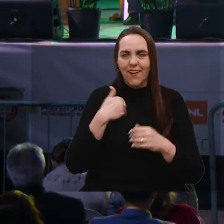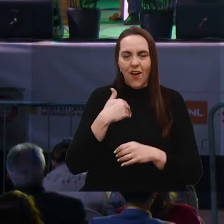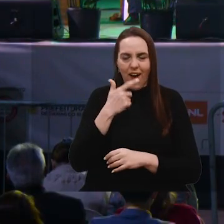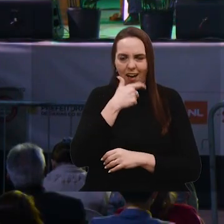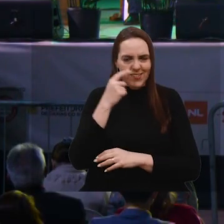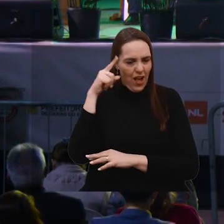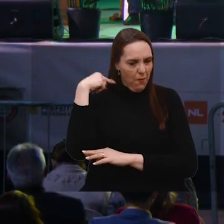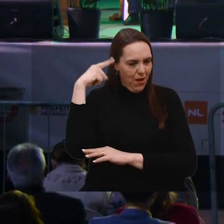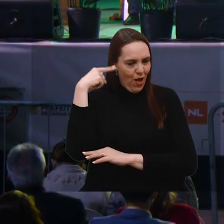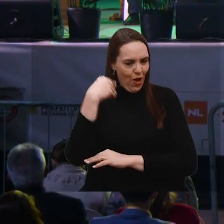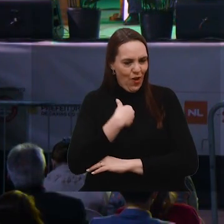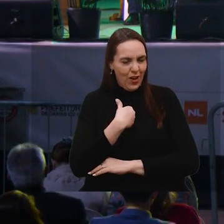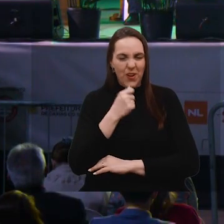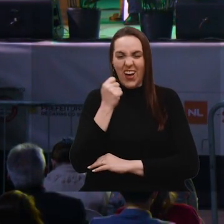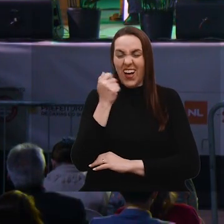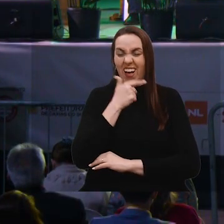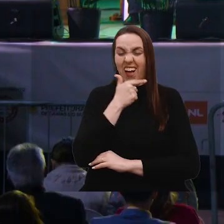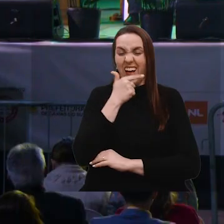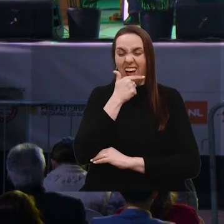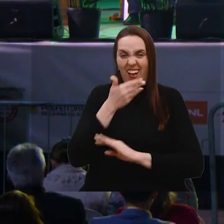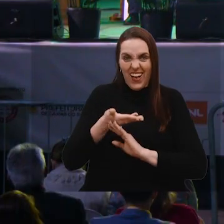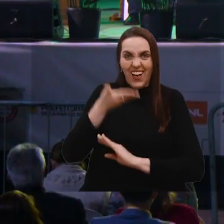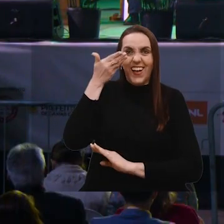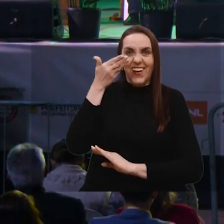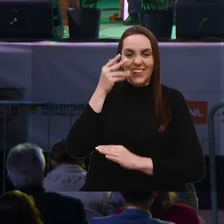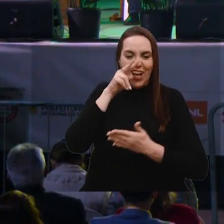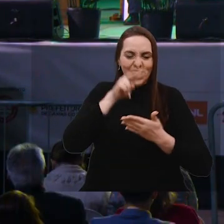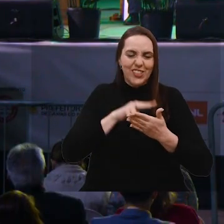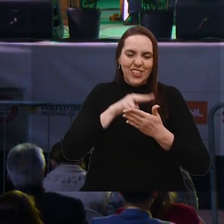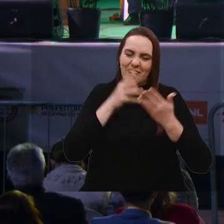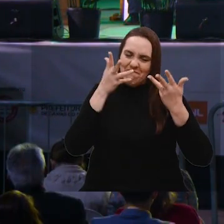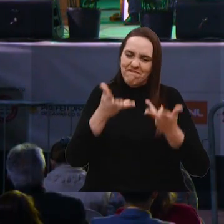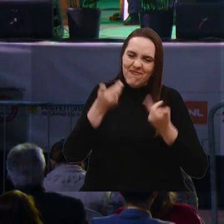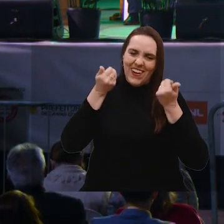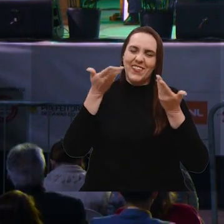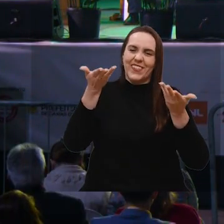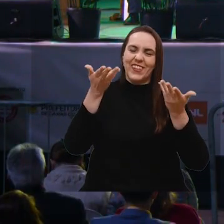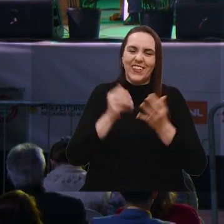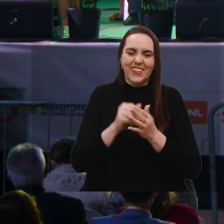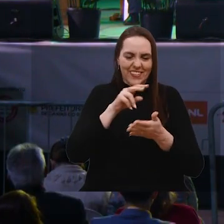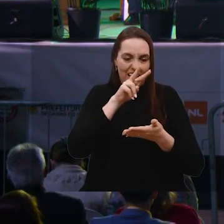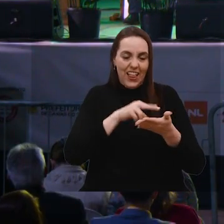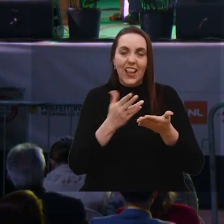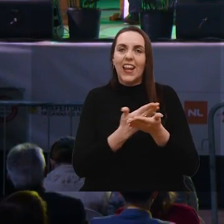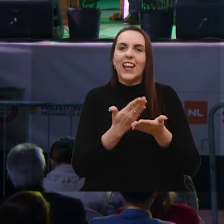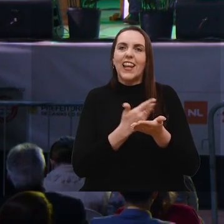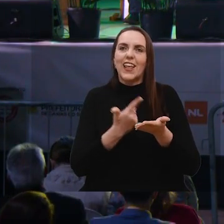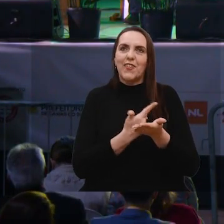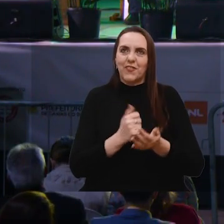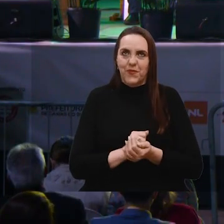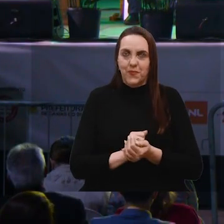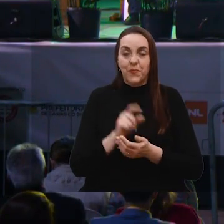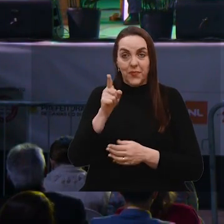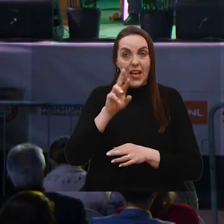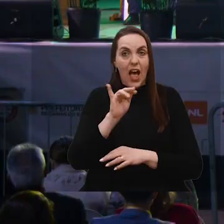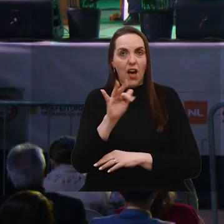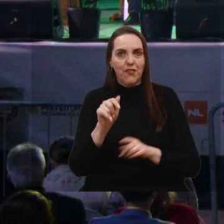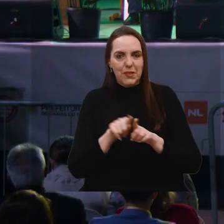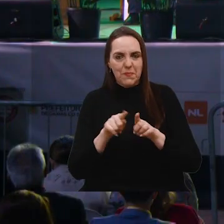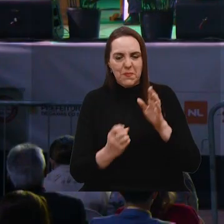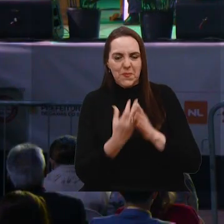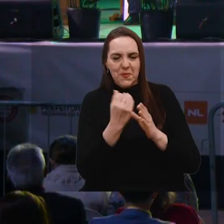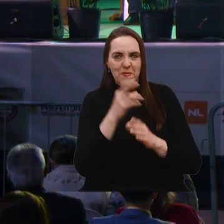estavam preocupadas, me achando doida, porque eu ria alto das histórias incríveis que são contadas nesse